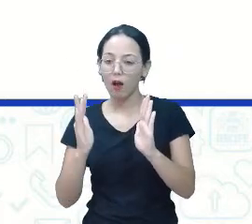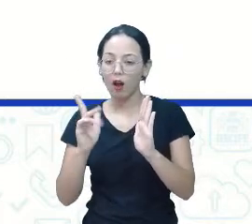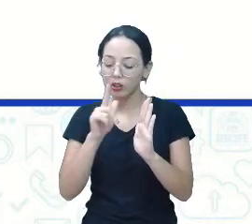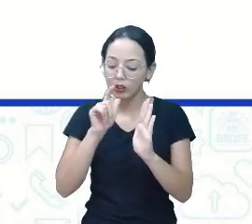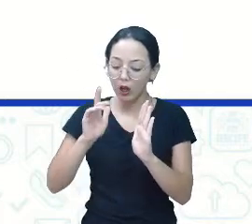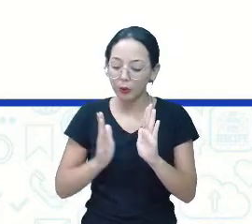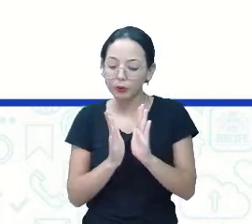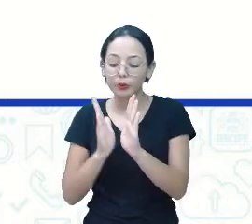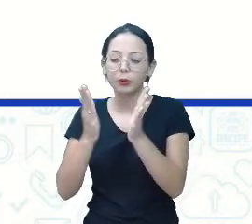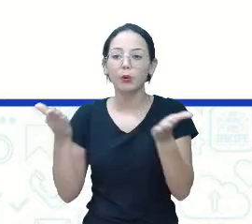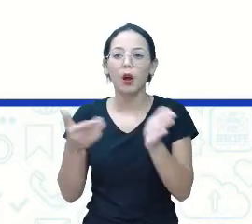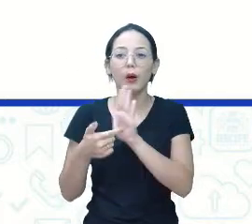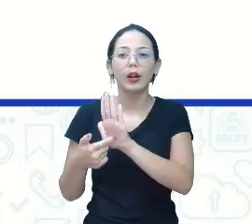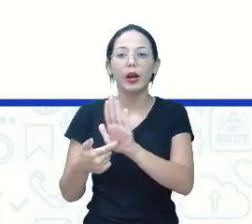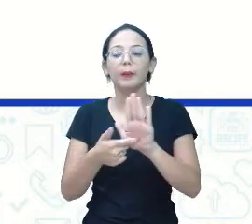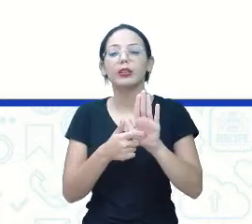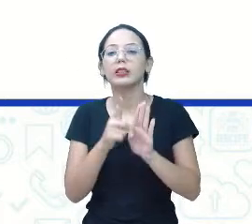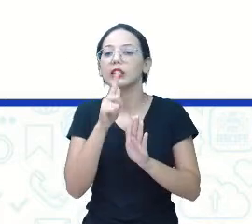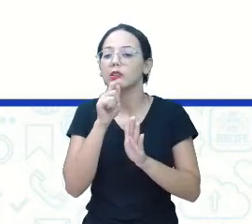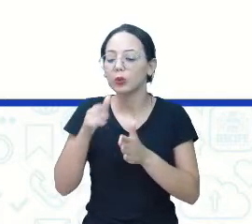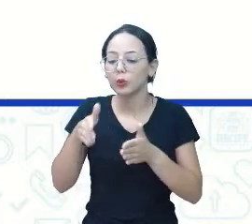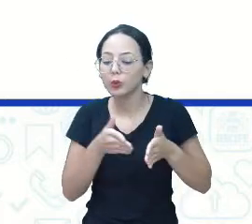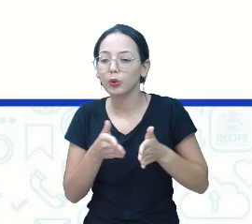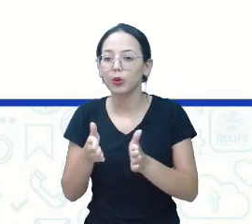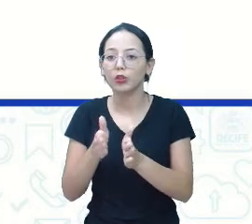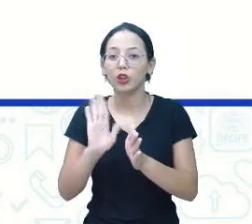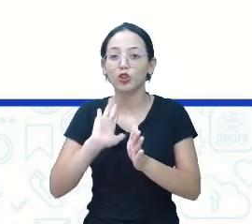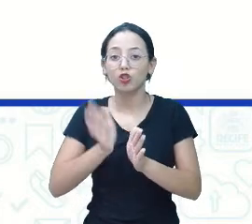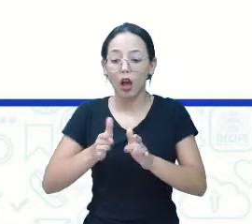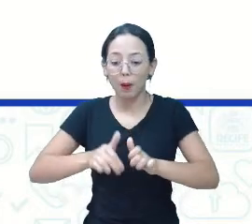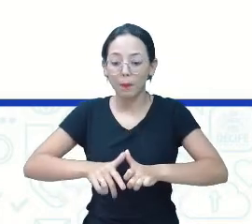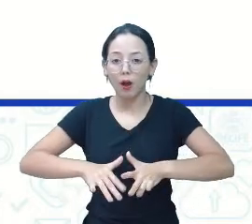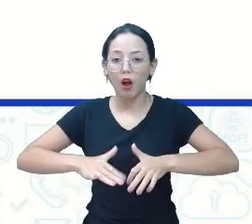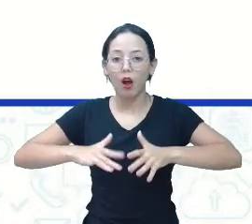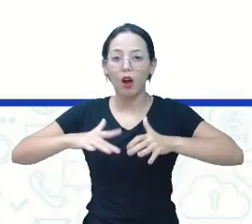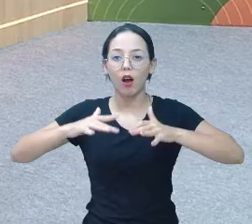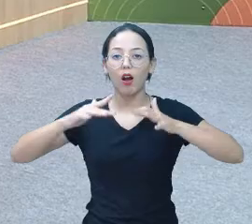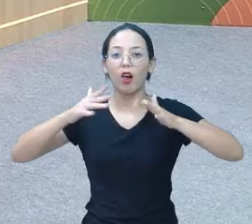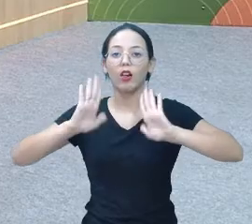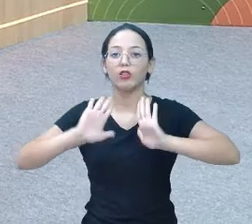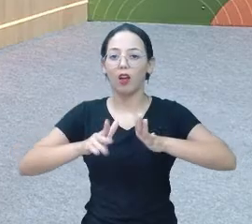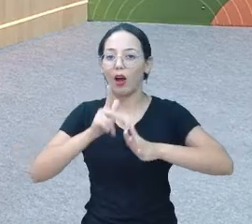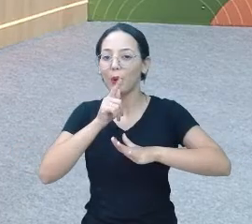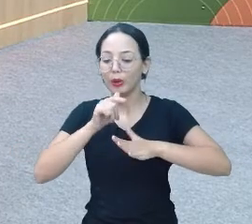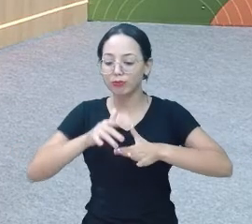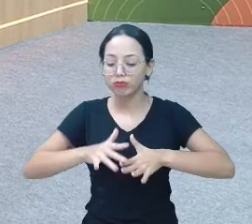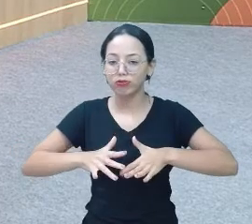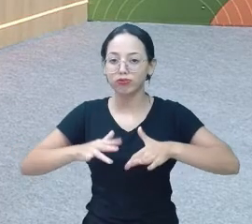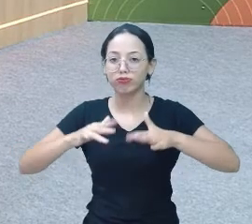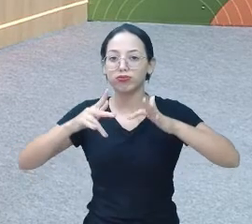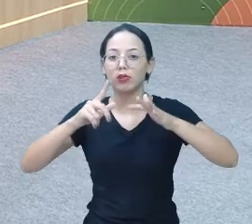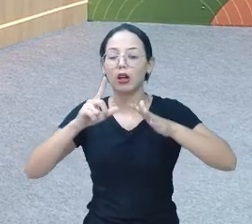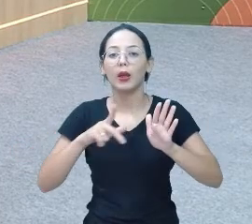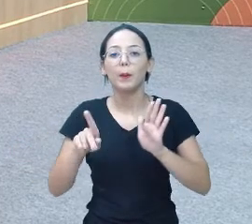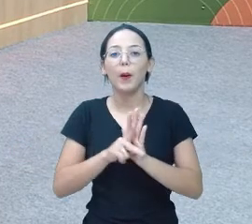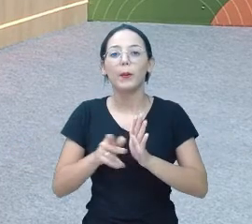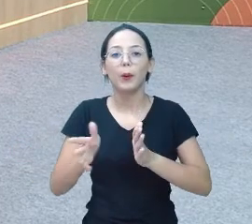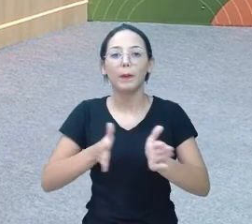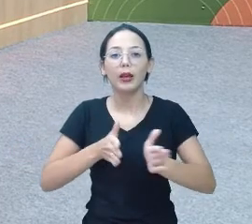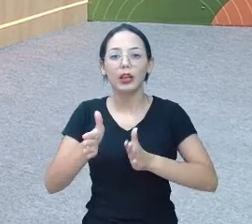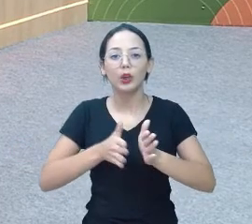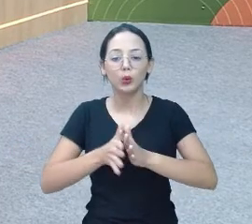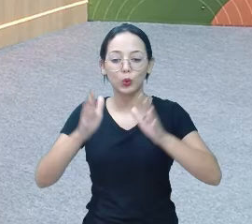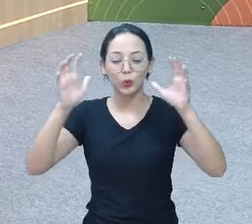é a representação do Rio Nilo quando ele está cheio, né? Então, como eu disse anteriormente, o Rio Nilo ele tem períodos de